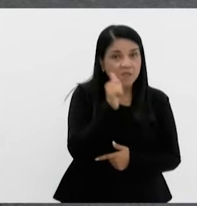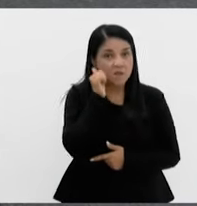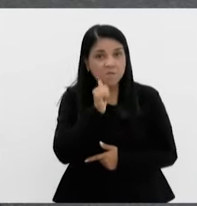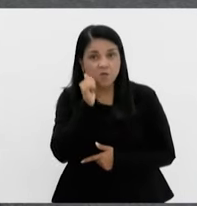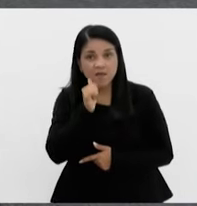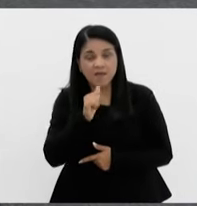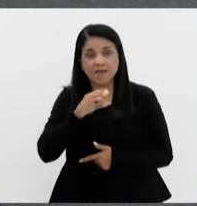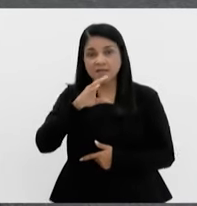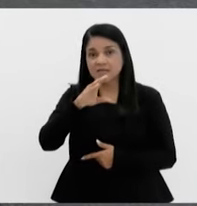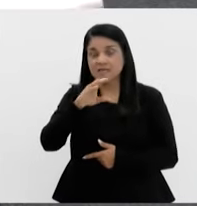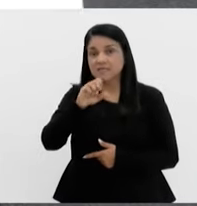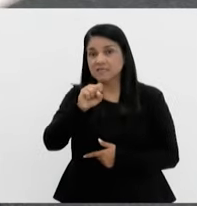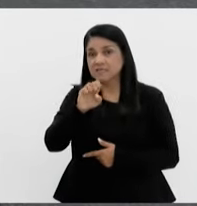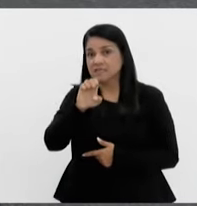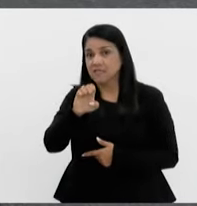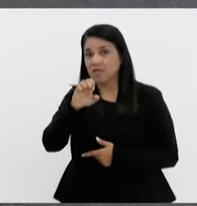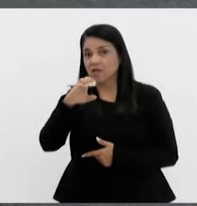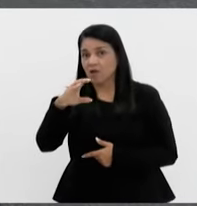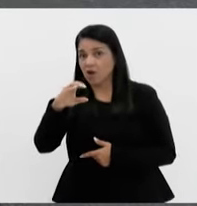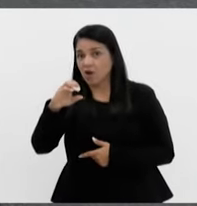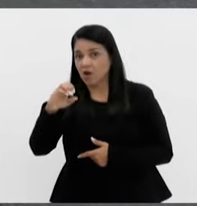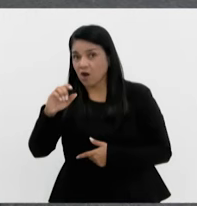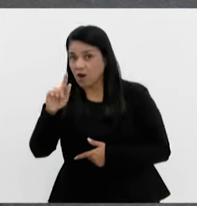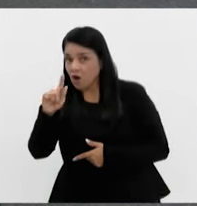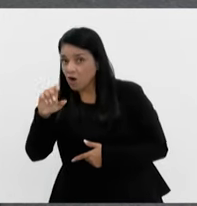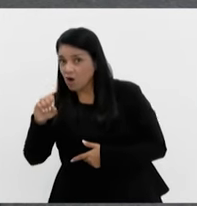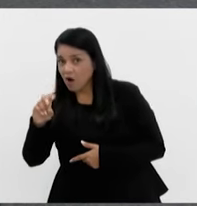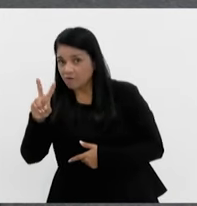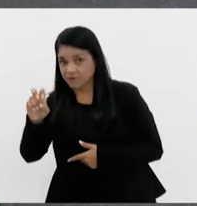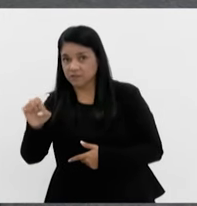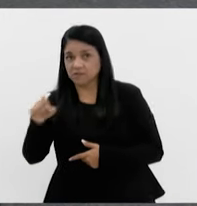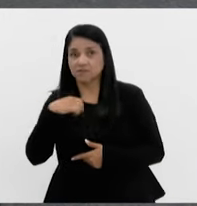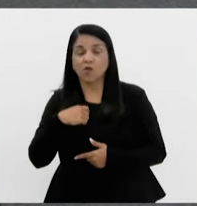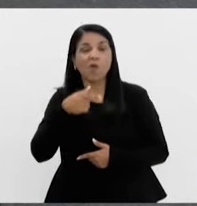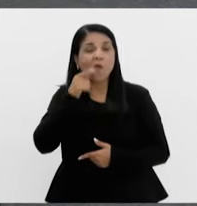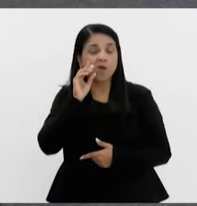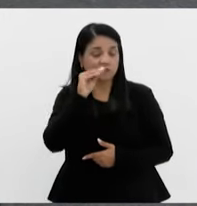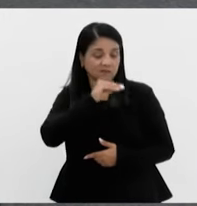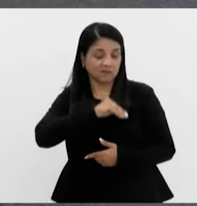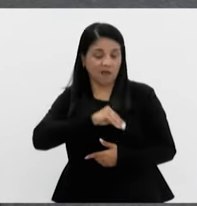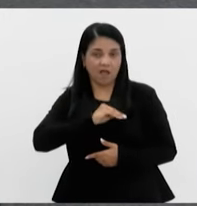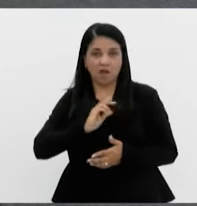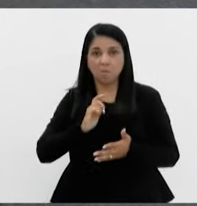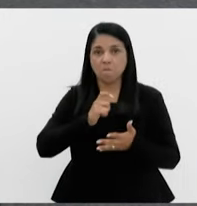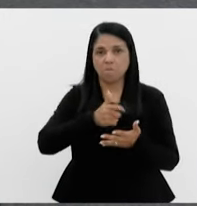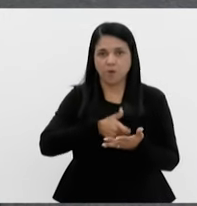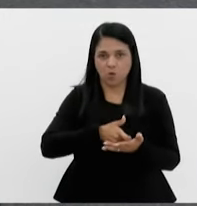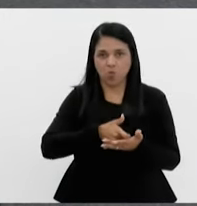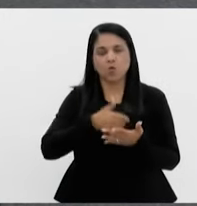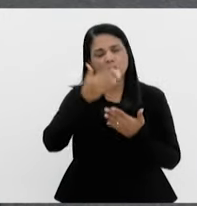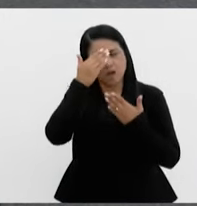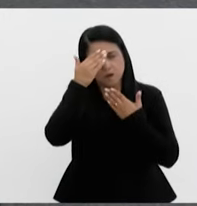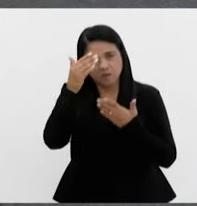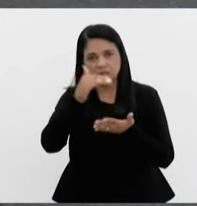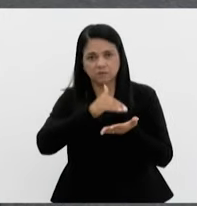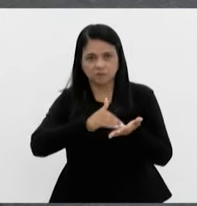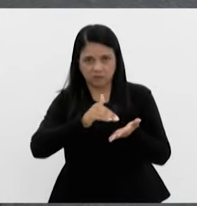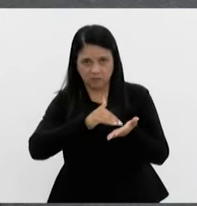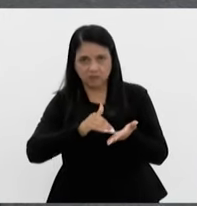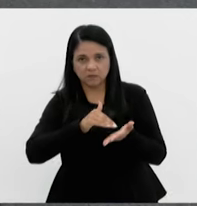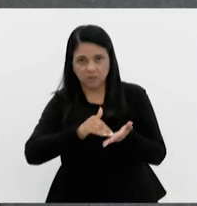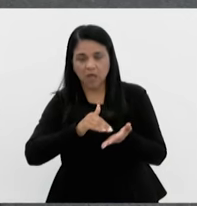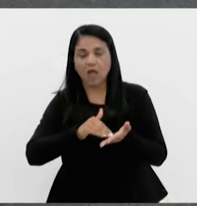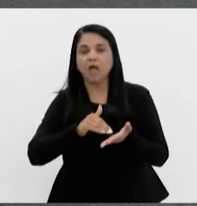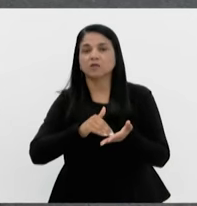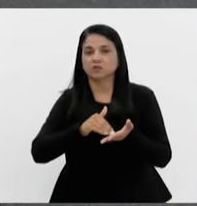coves que teve ontem o seu salário depositado onde eu quero agradecer aqui ao secretário liguei falou não Marcelo Vamos lutar por